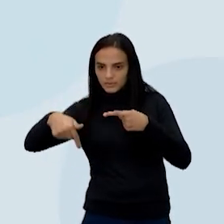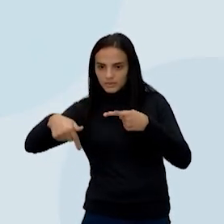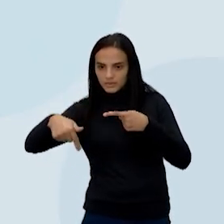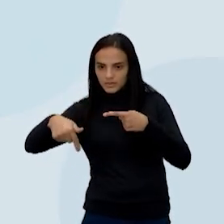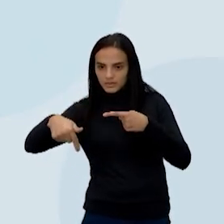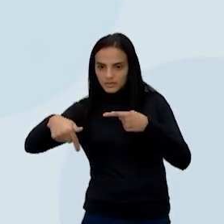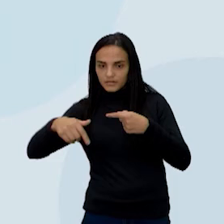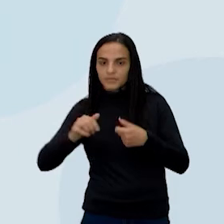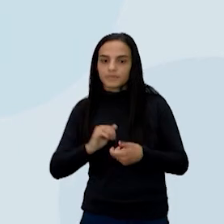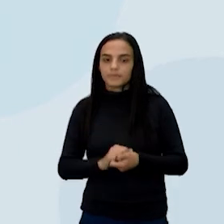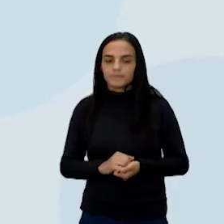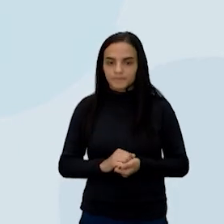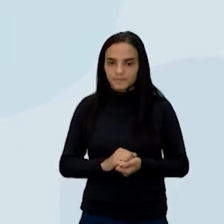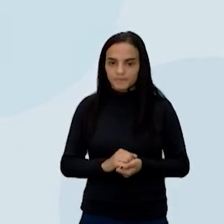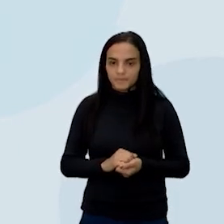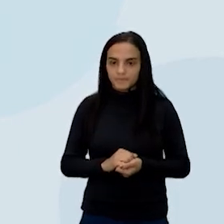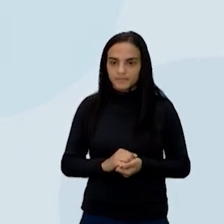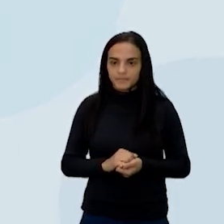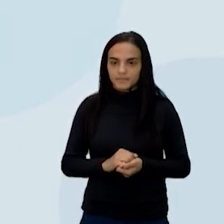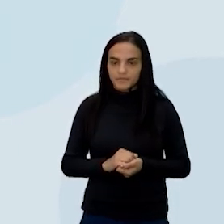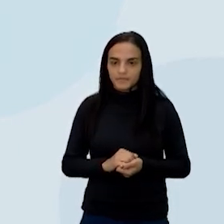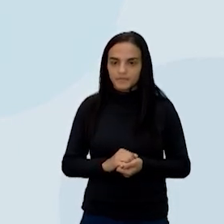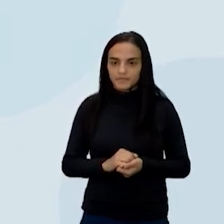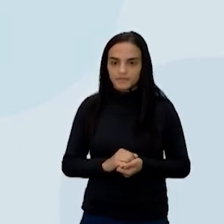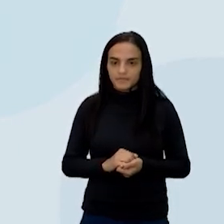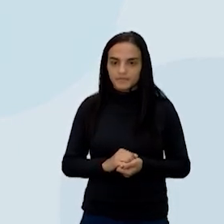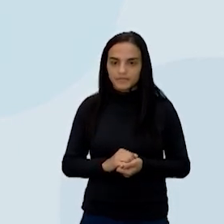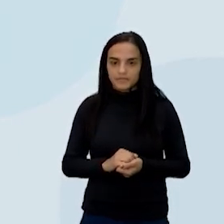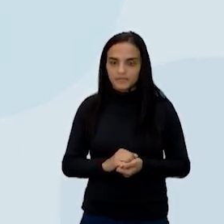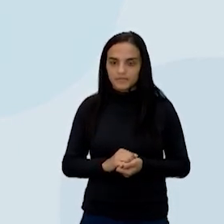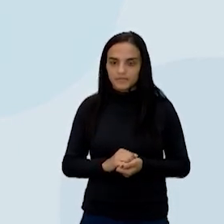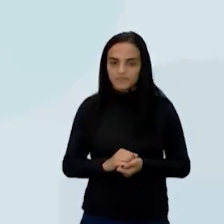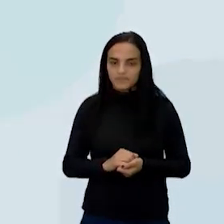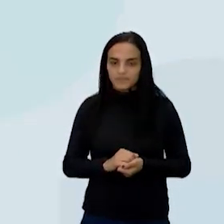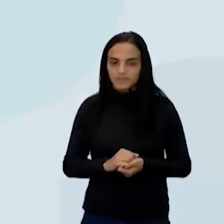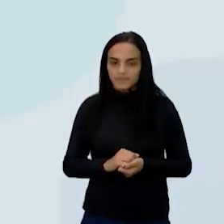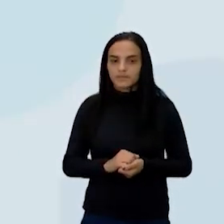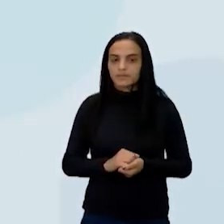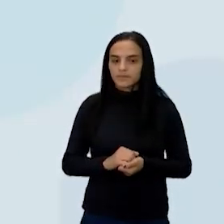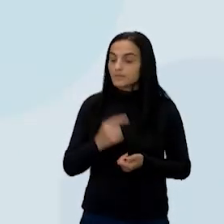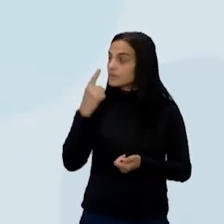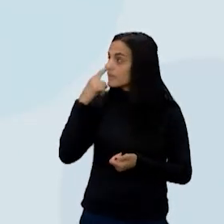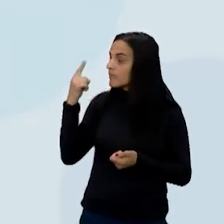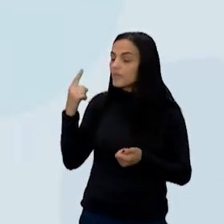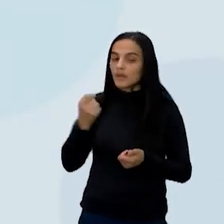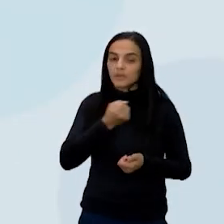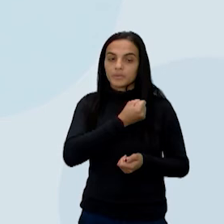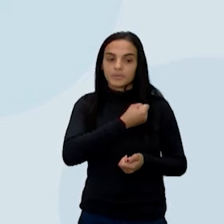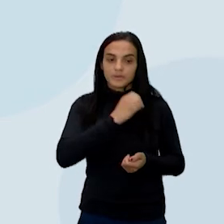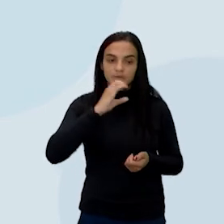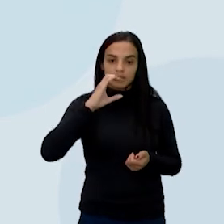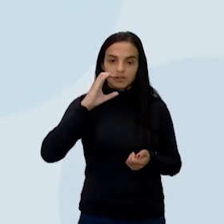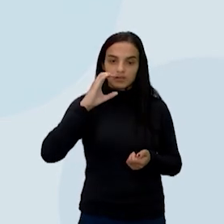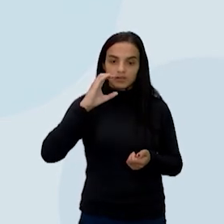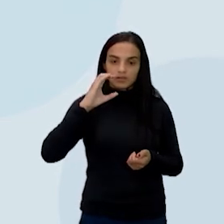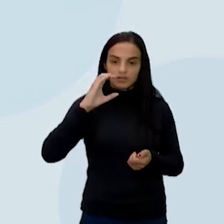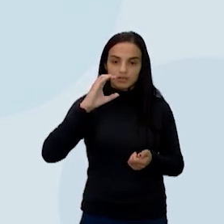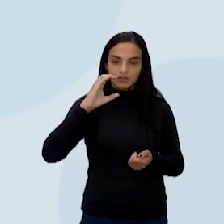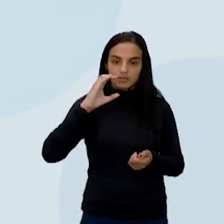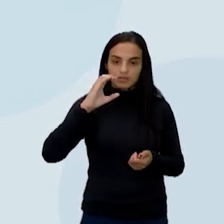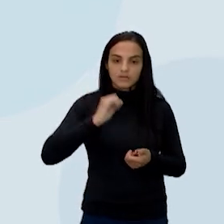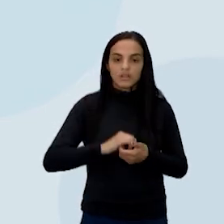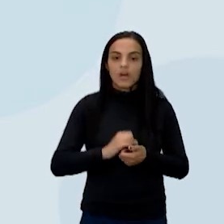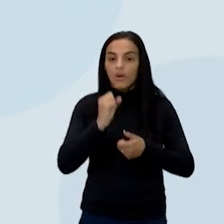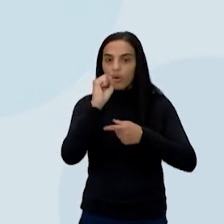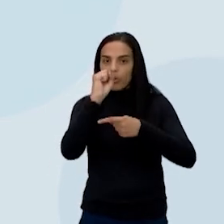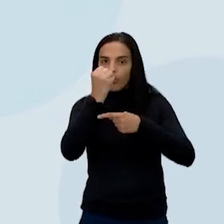o 28, óbvio, né? Na C, nós tivemos aí o 80 sobre